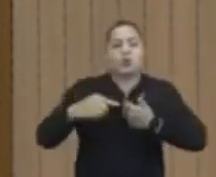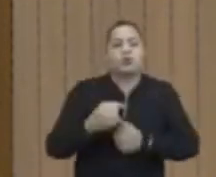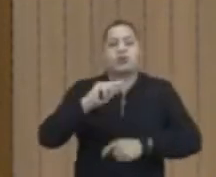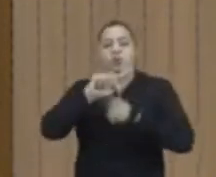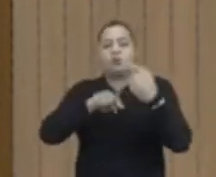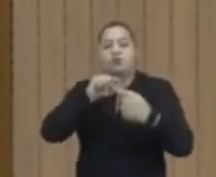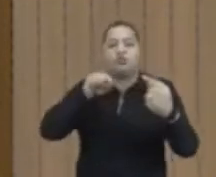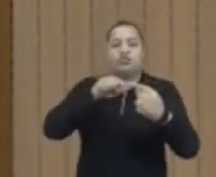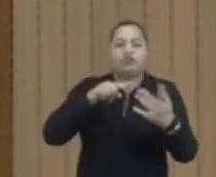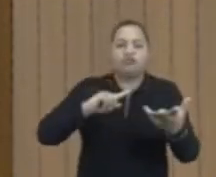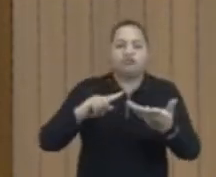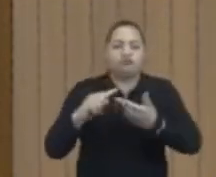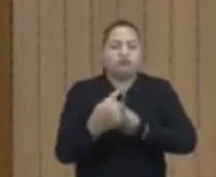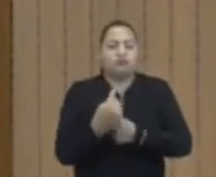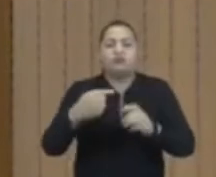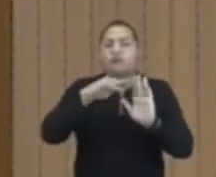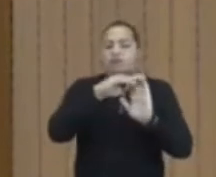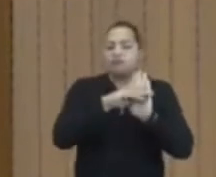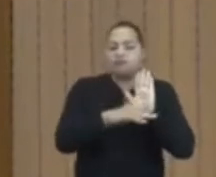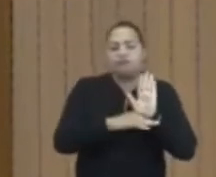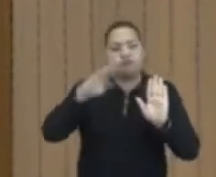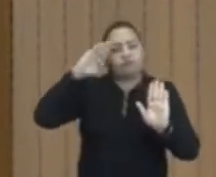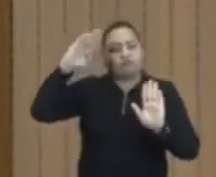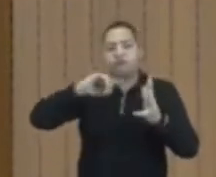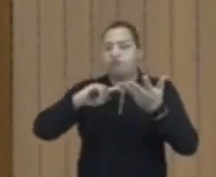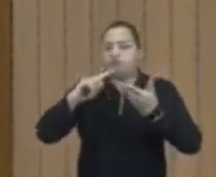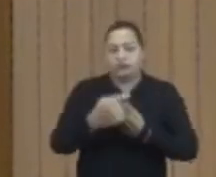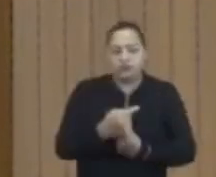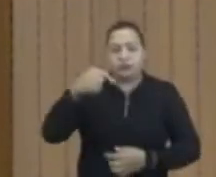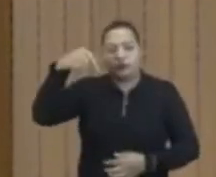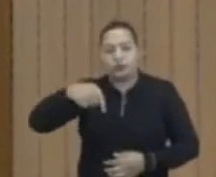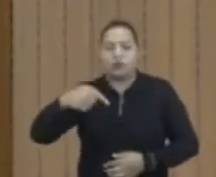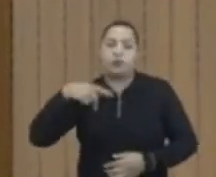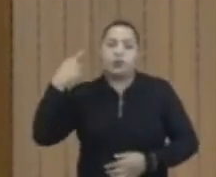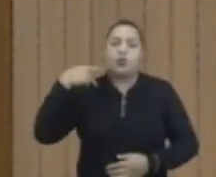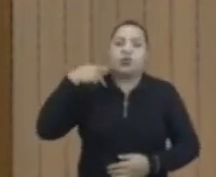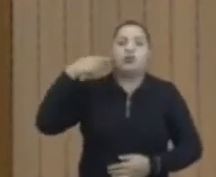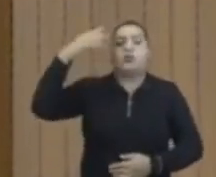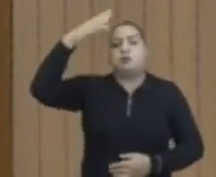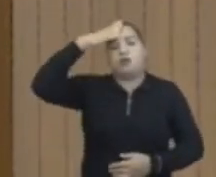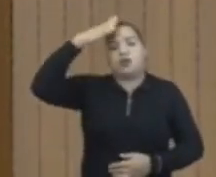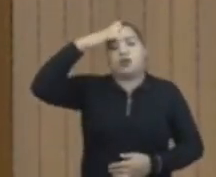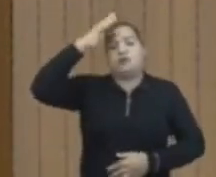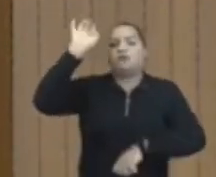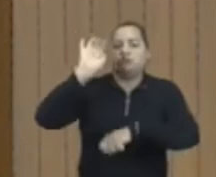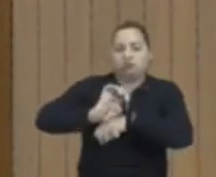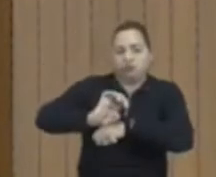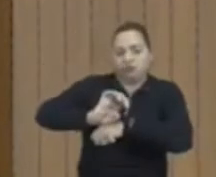seus princípios. E esta Procuradoria do Pará, a Procuradoria de um